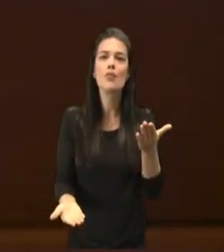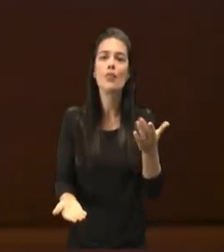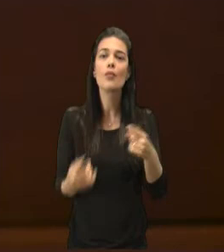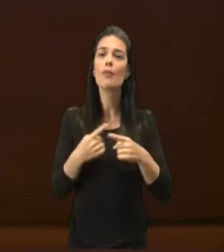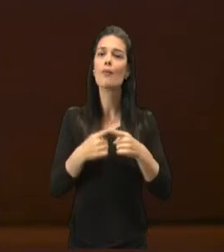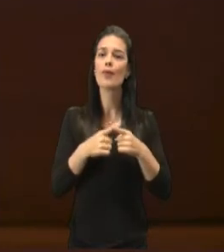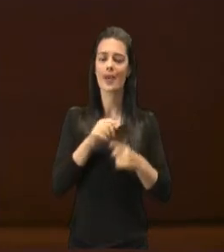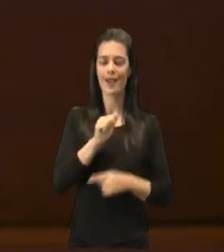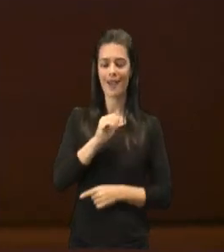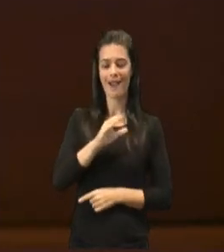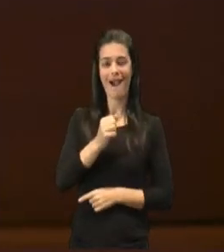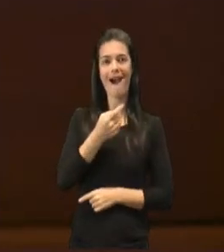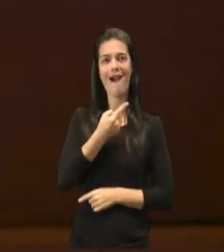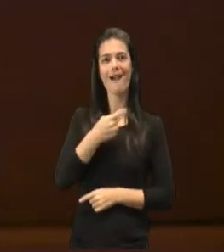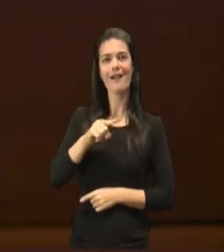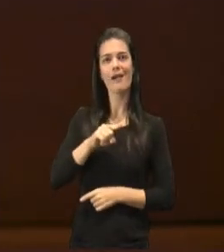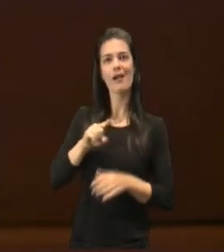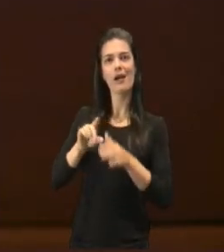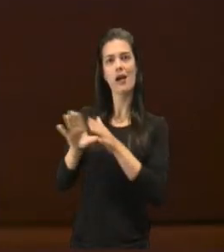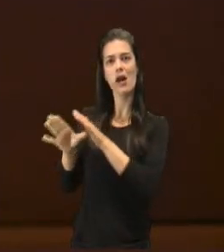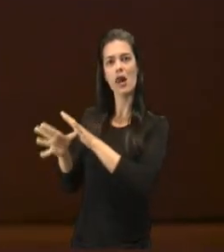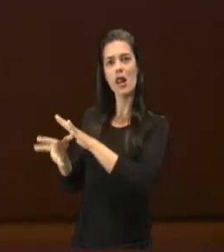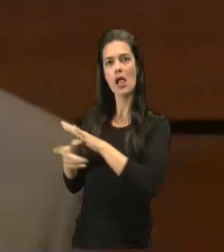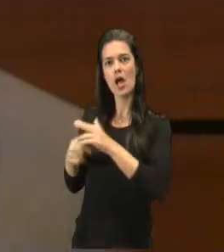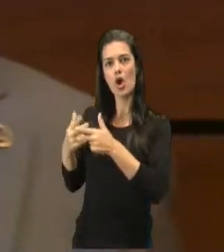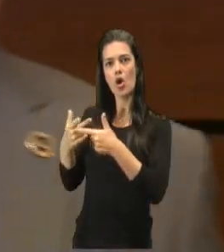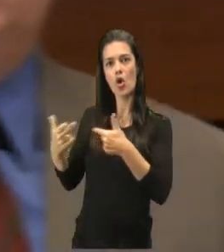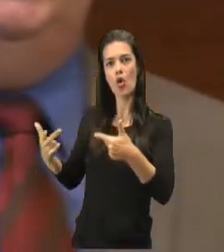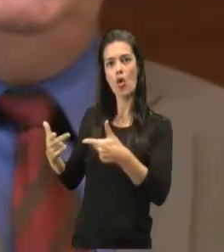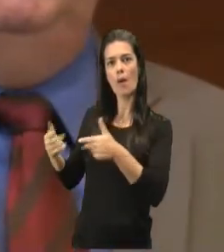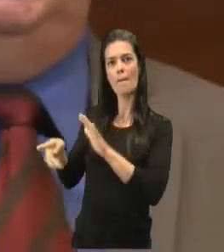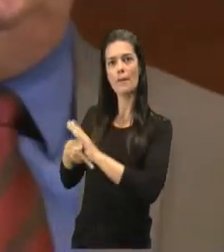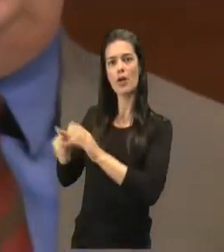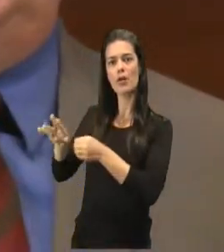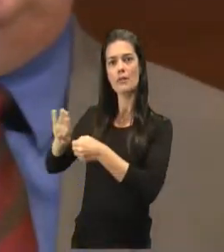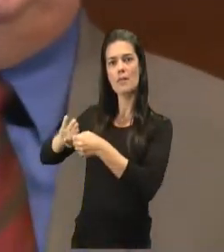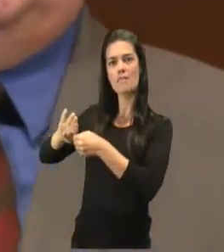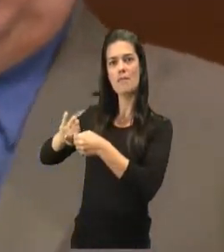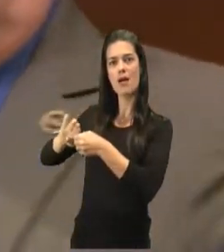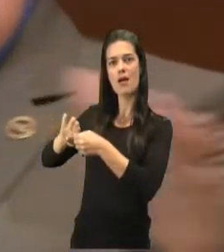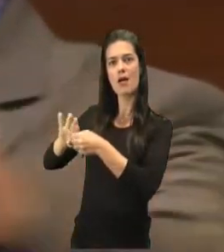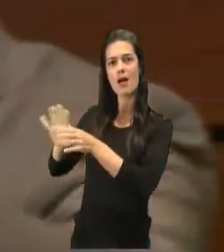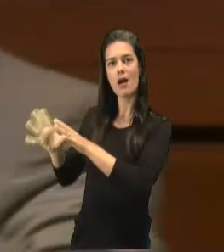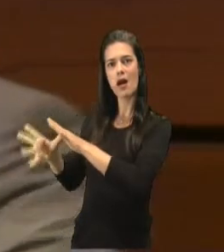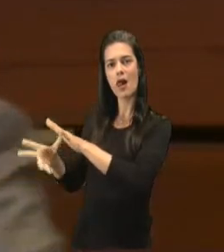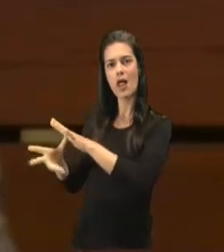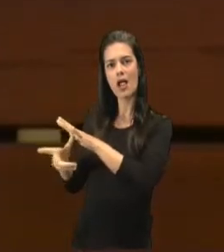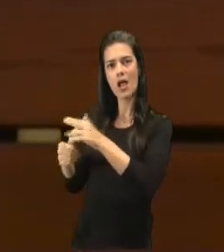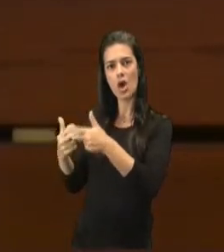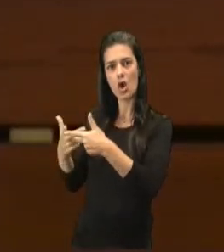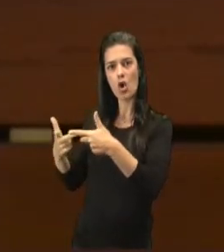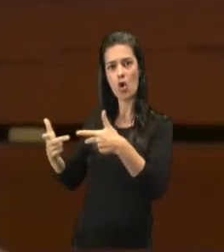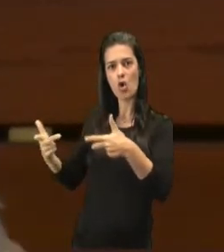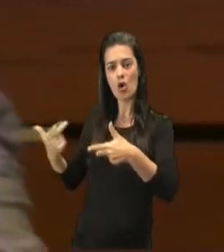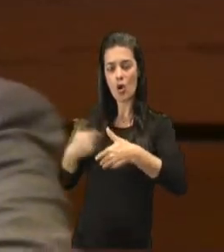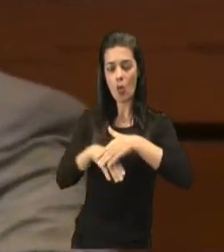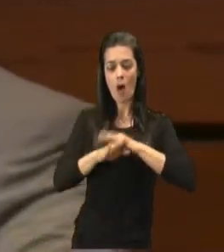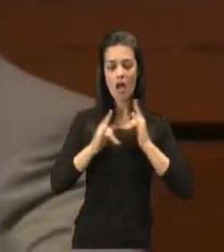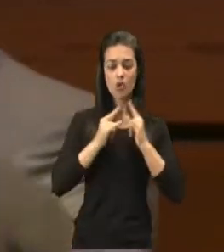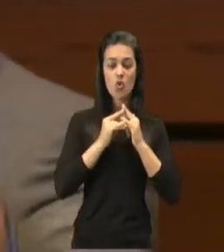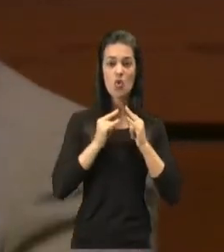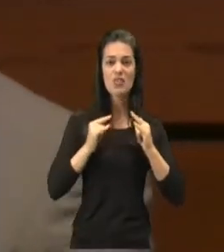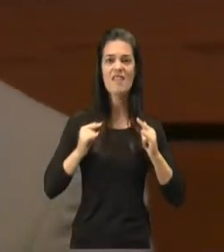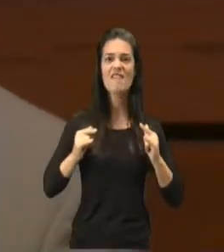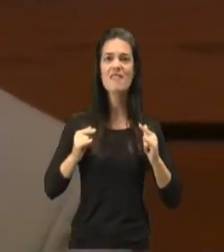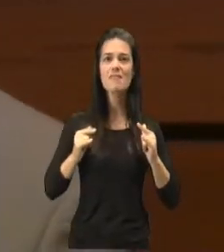somos derrotados. O que aconteceu? E nós conhecemos a história, e Josué manda chamar todo mundo, e ele vai tirando a